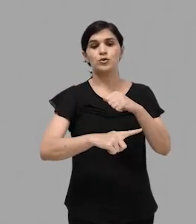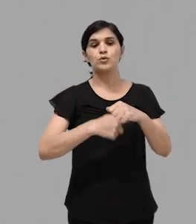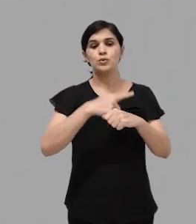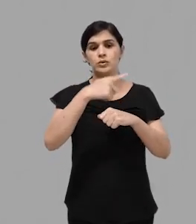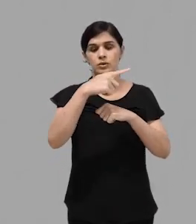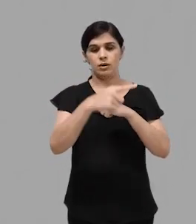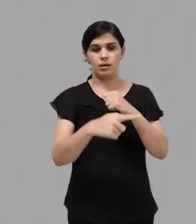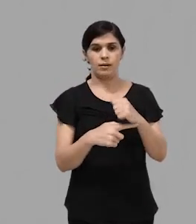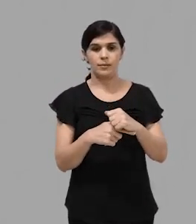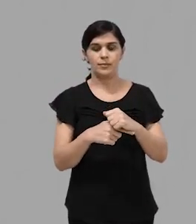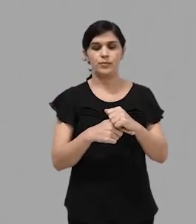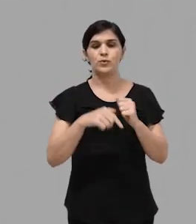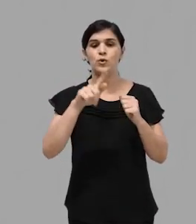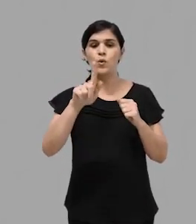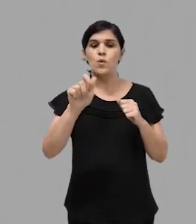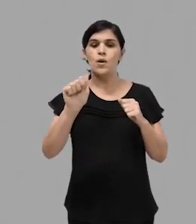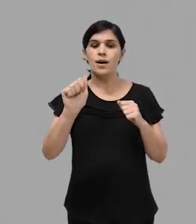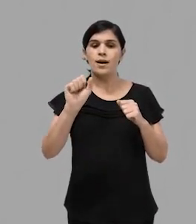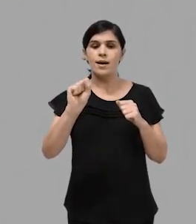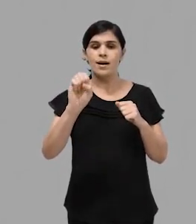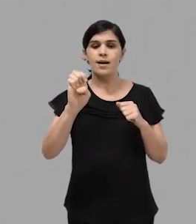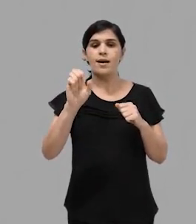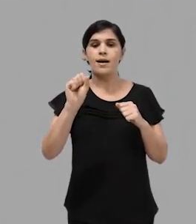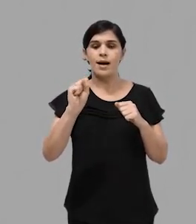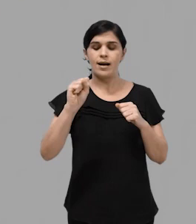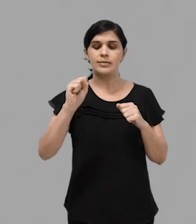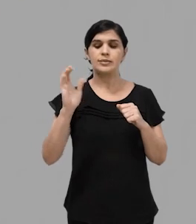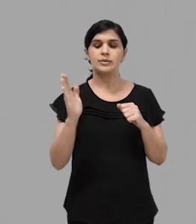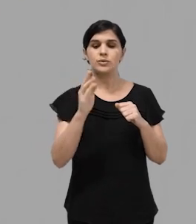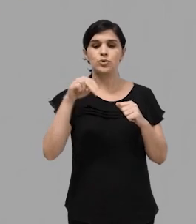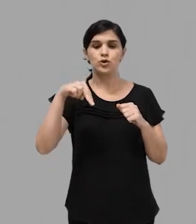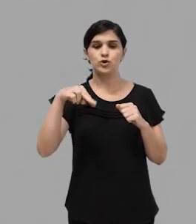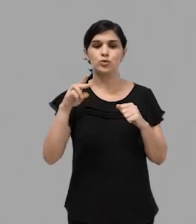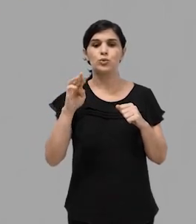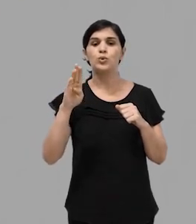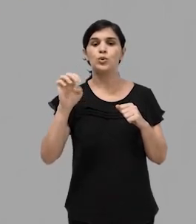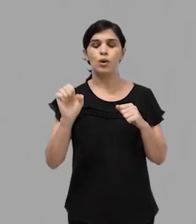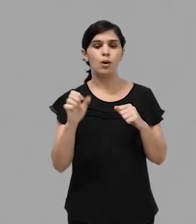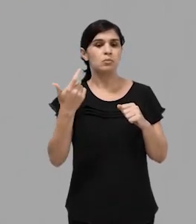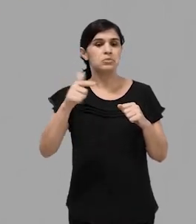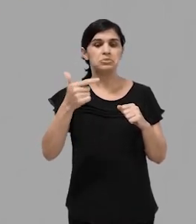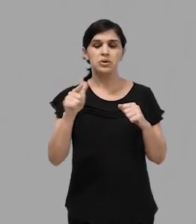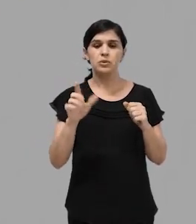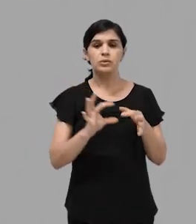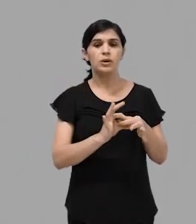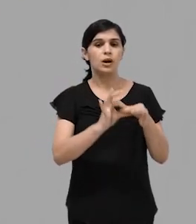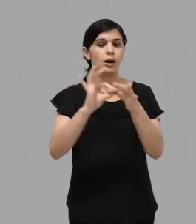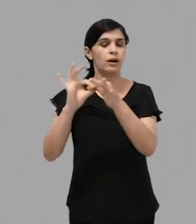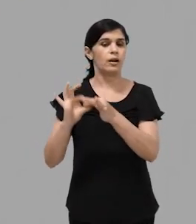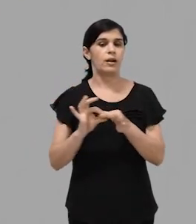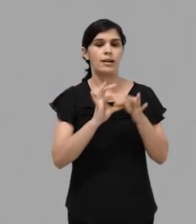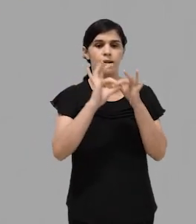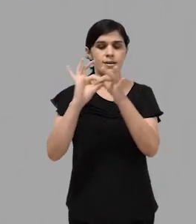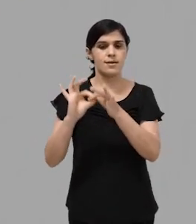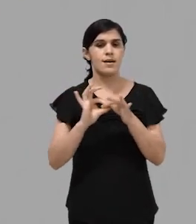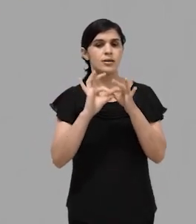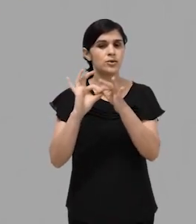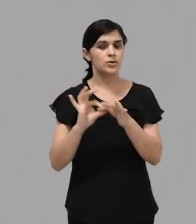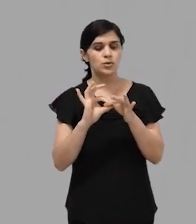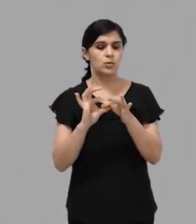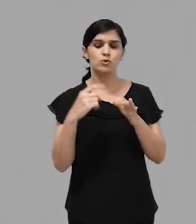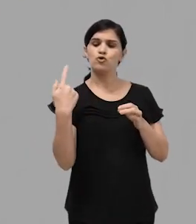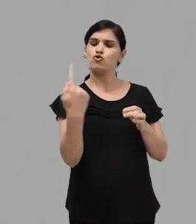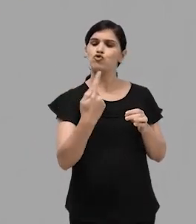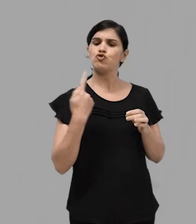aparecem isolados, sozinhos. Eles não estabelecem ligações com outros átomos. Portanto, para eles, a gente